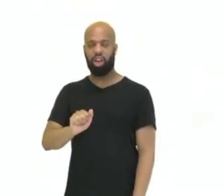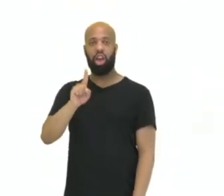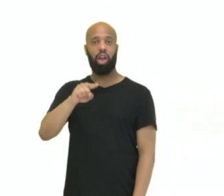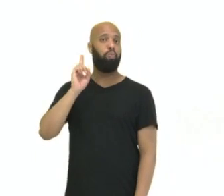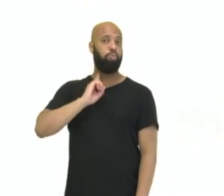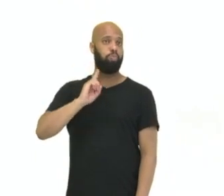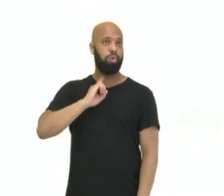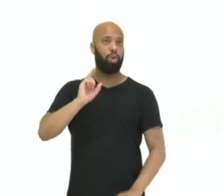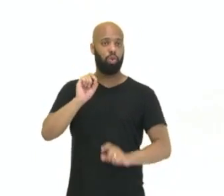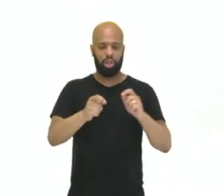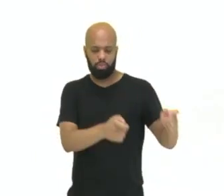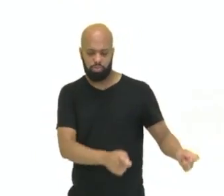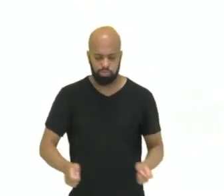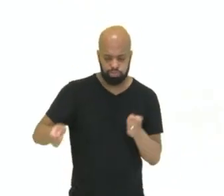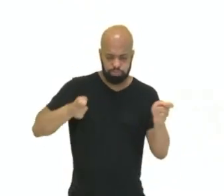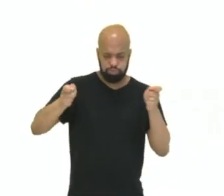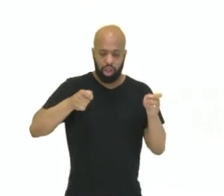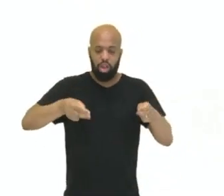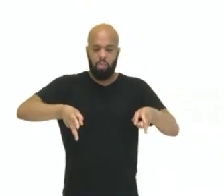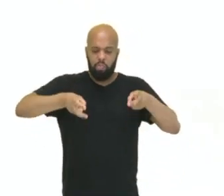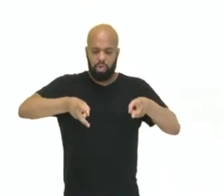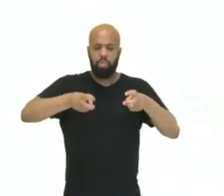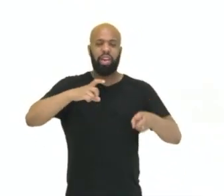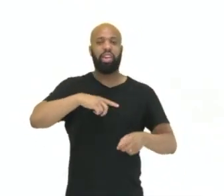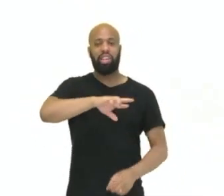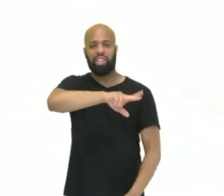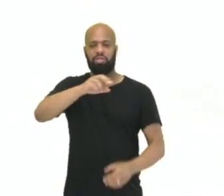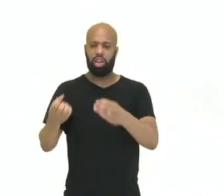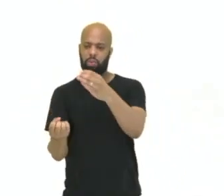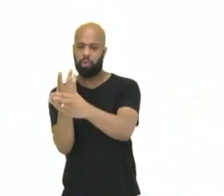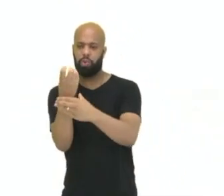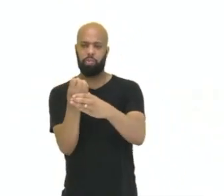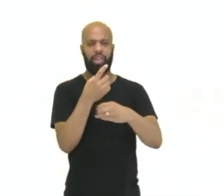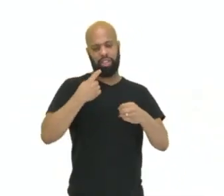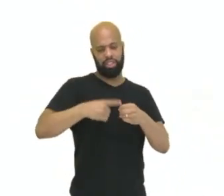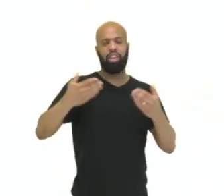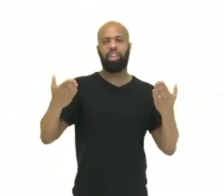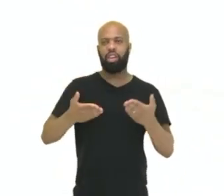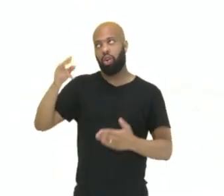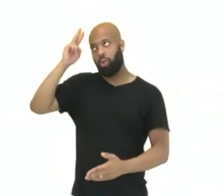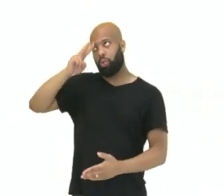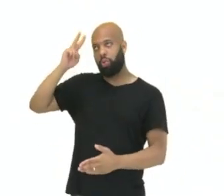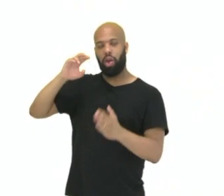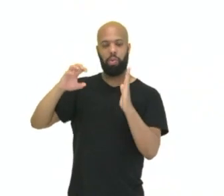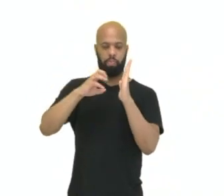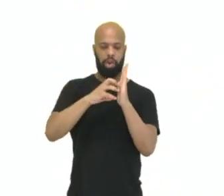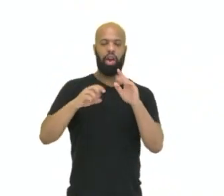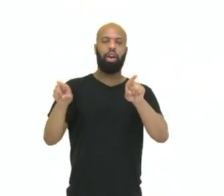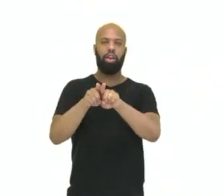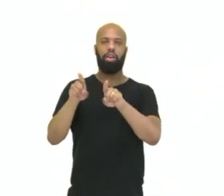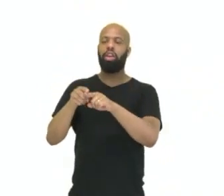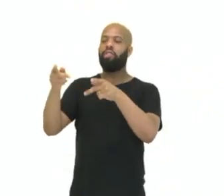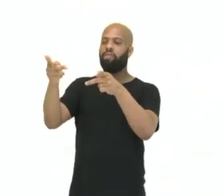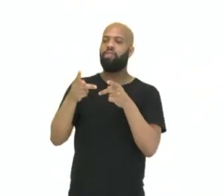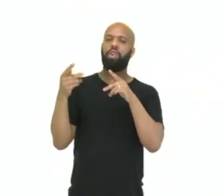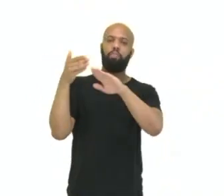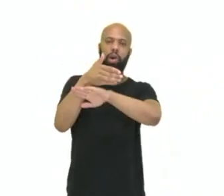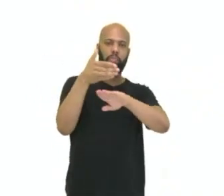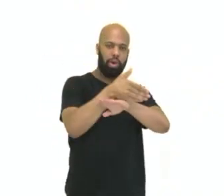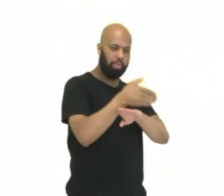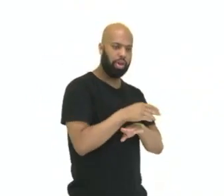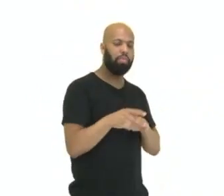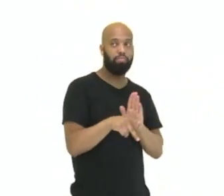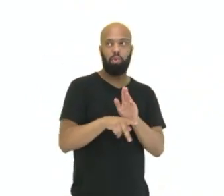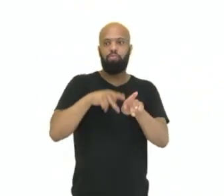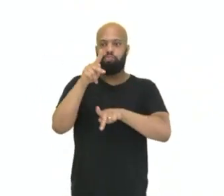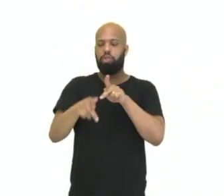a exploração desses recursos, surgindo várias cidades que hoje são históricas e de visitação, né, pela população em geral, para conhecer